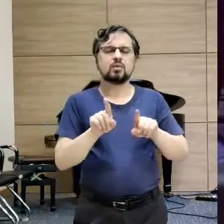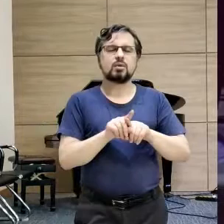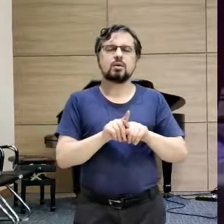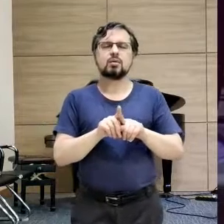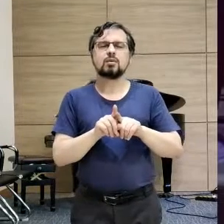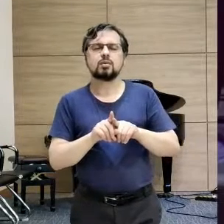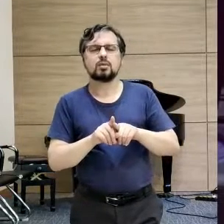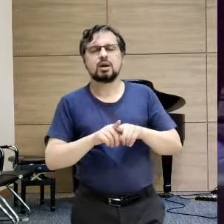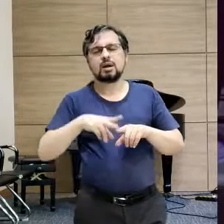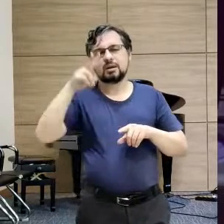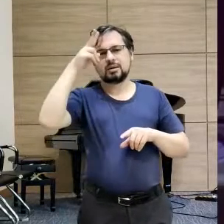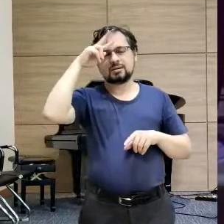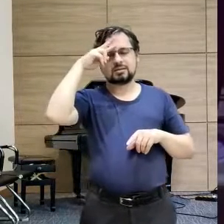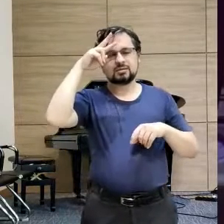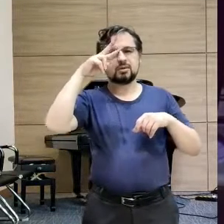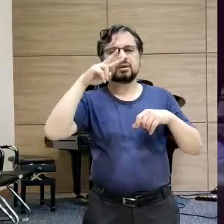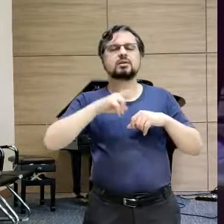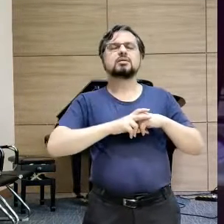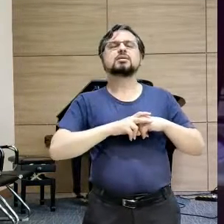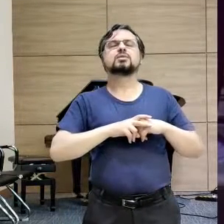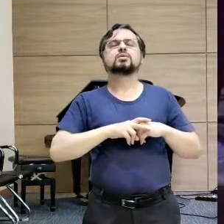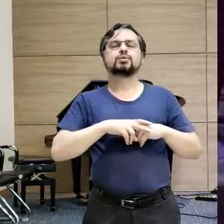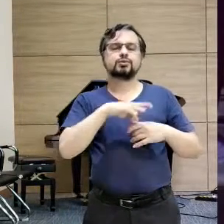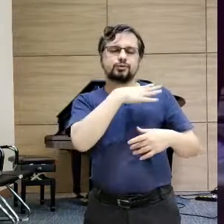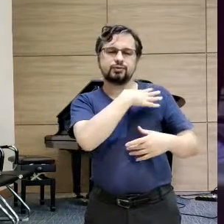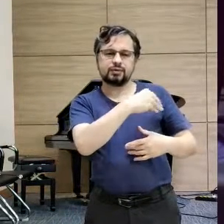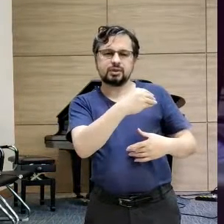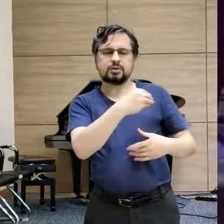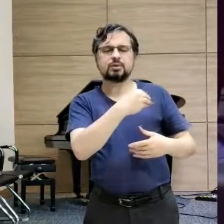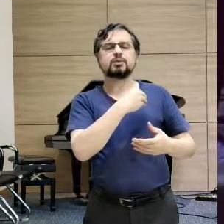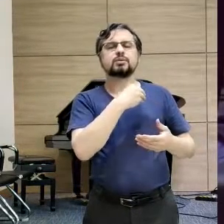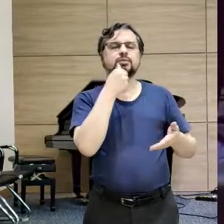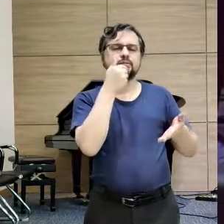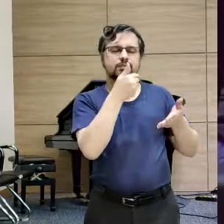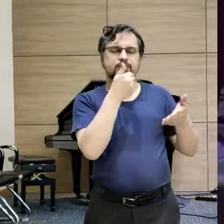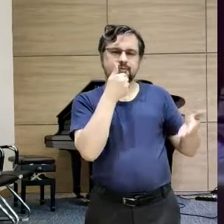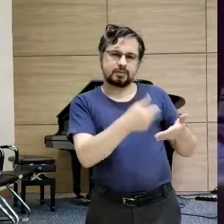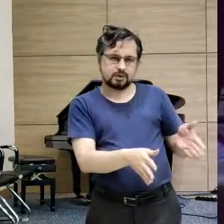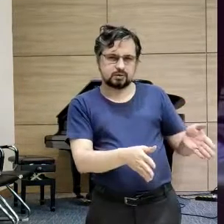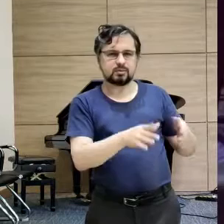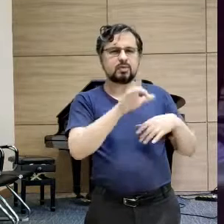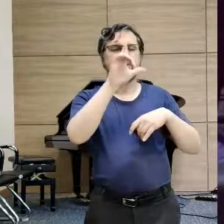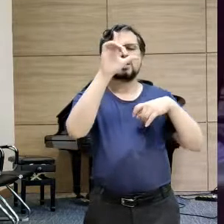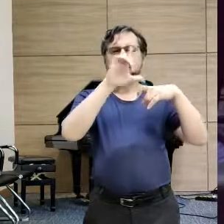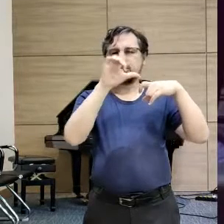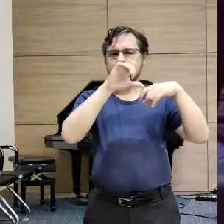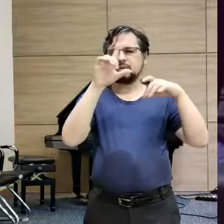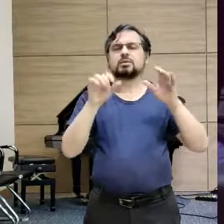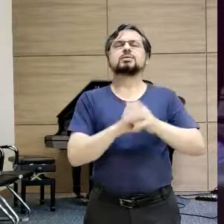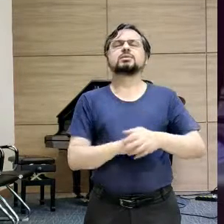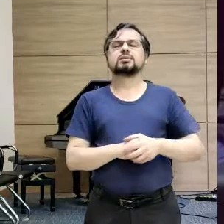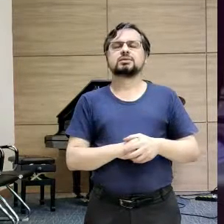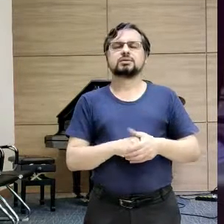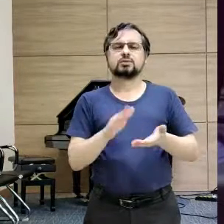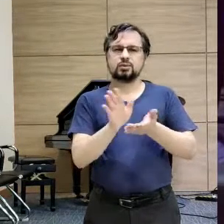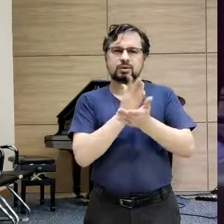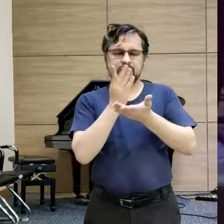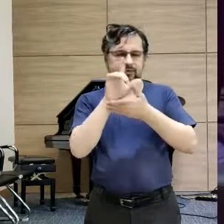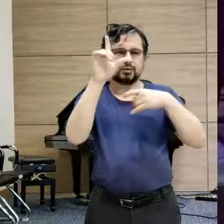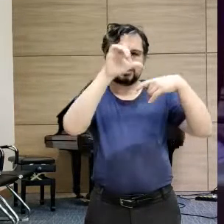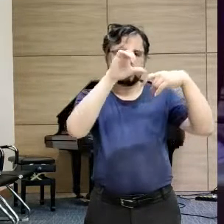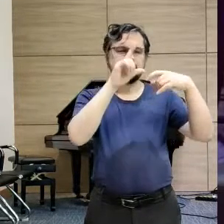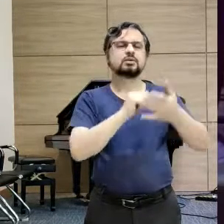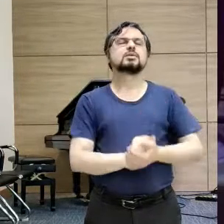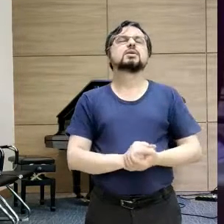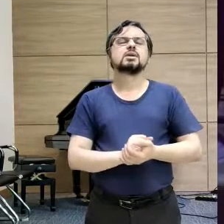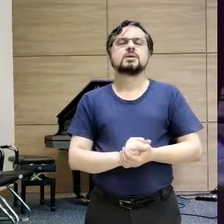filho pródigo. Ele caiu em si. E ele diz, pequei contra o Senhor, pequei contra o céu. Talvez ele poderia dizer no